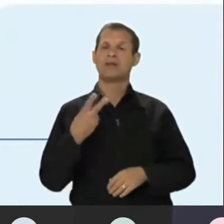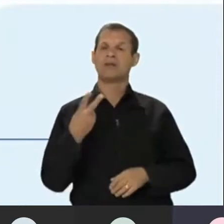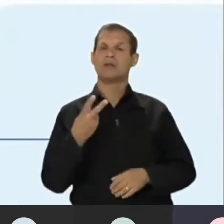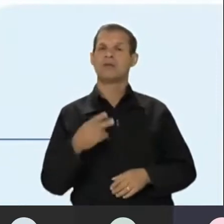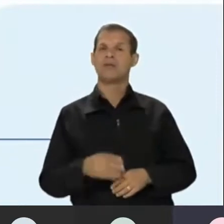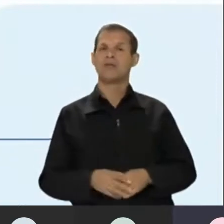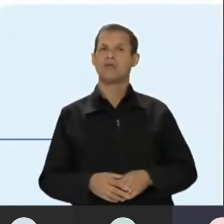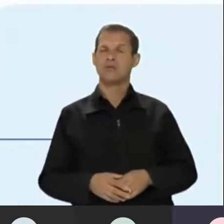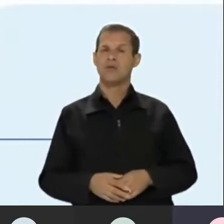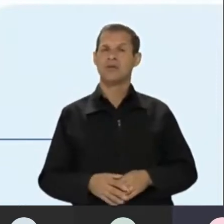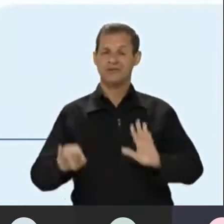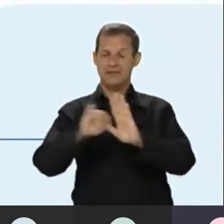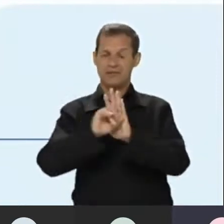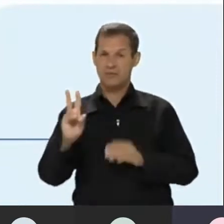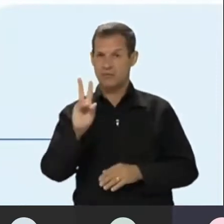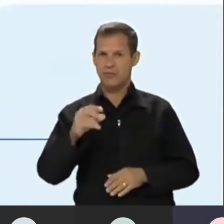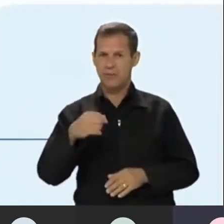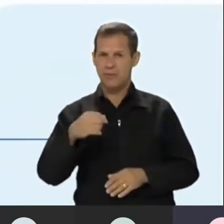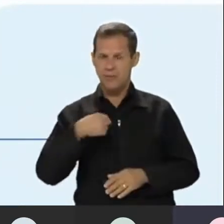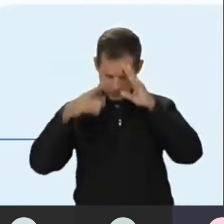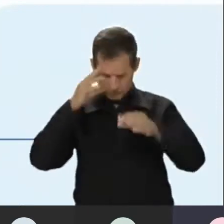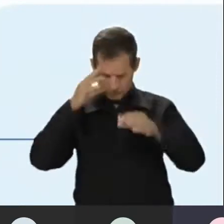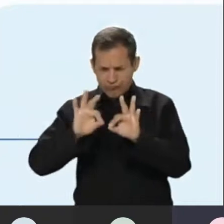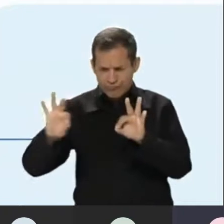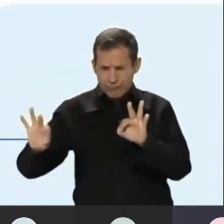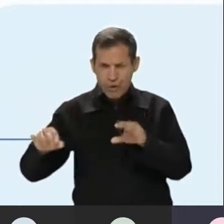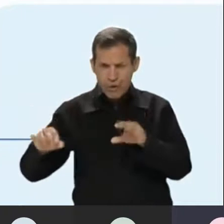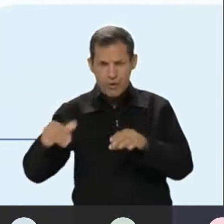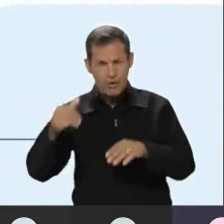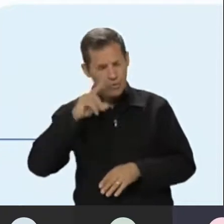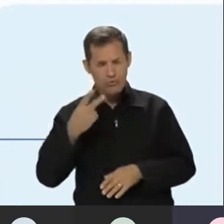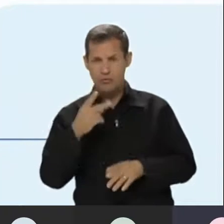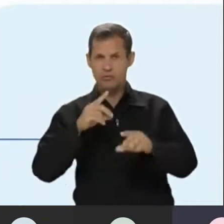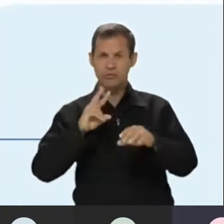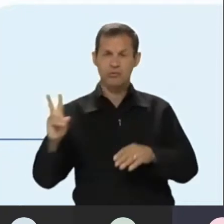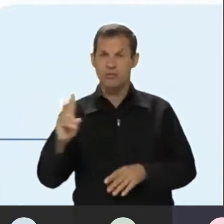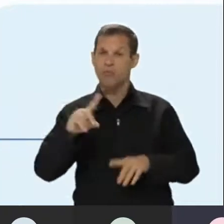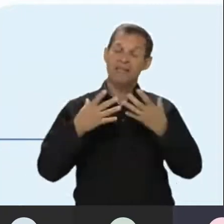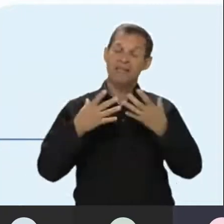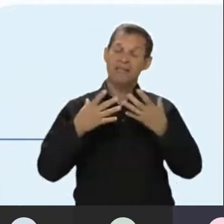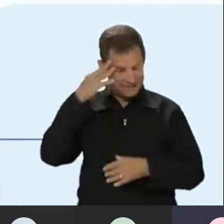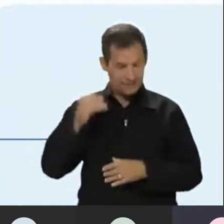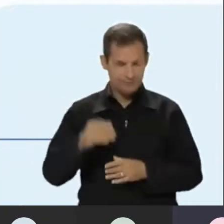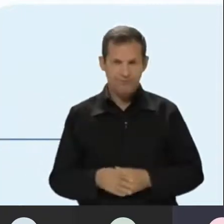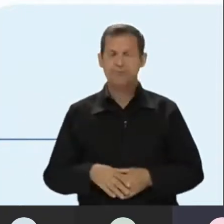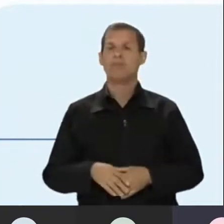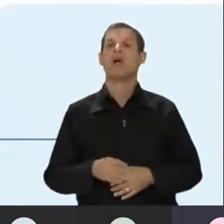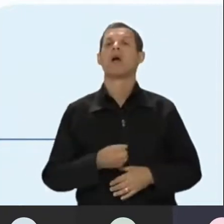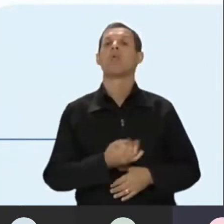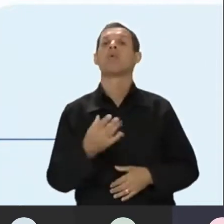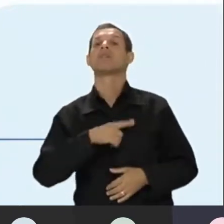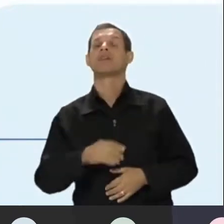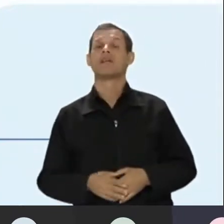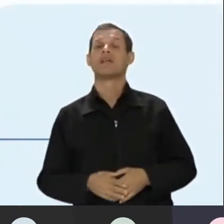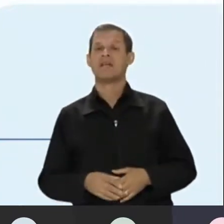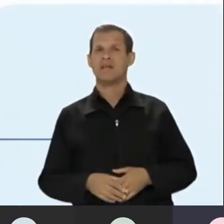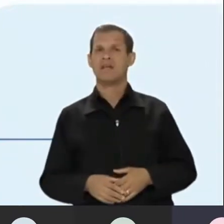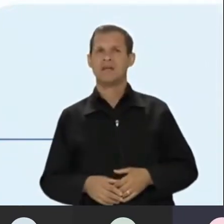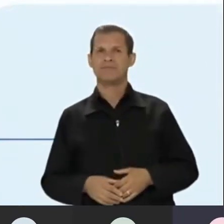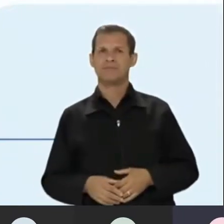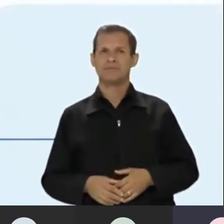duas variáveis que eu já tenho o valor. Então, imagine que você fez a medição, conseguiu esses dois valores e você quer saber quanto que você tem de